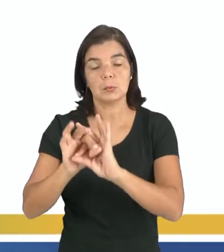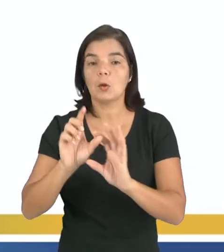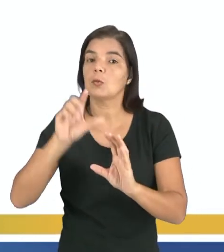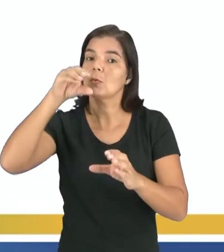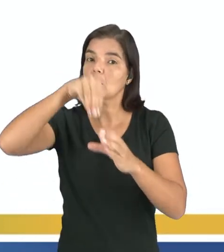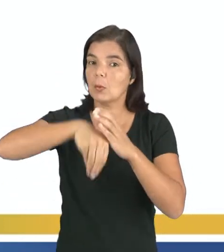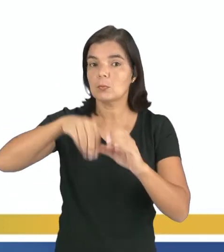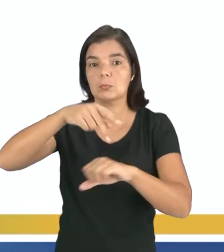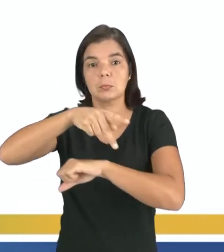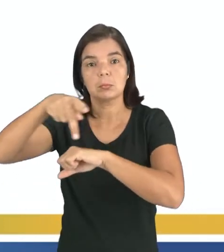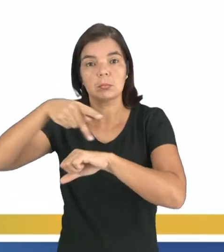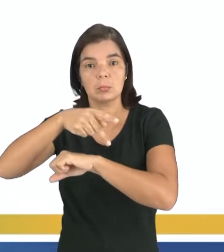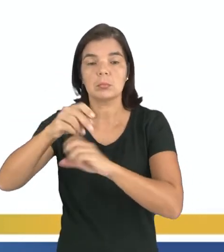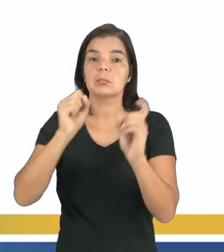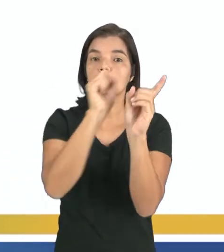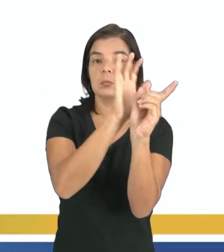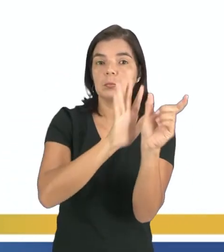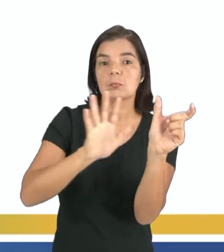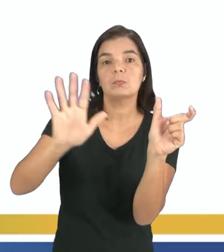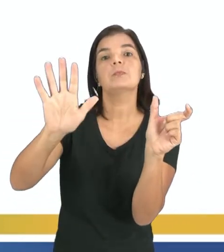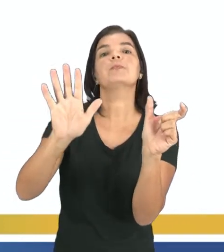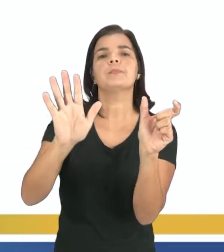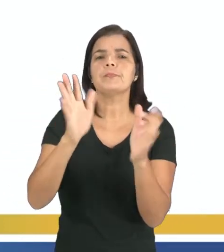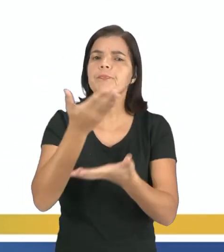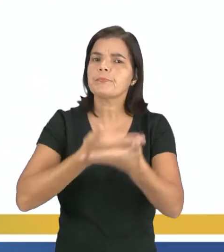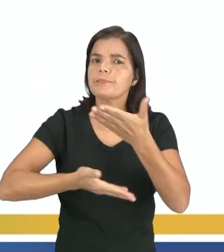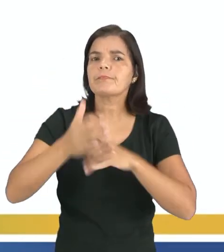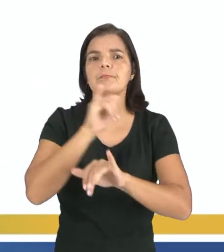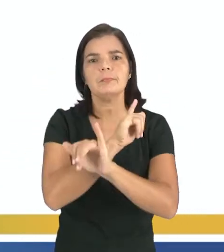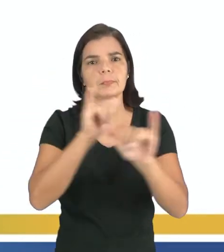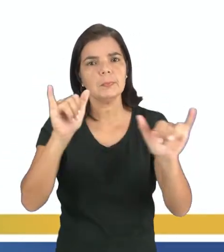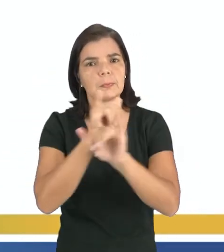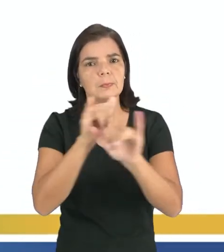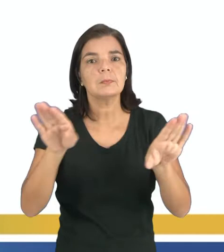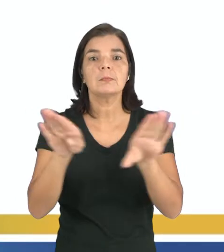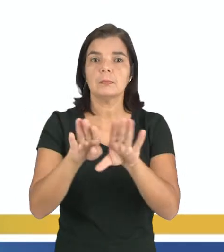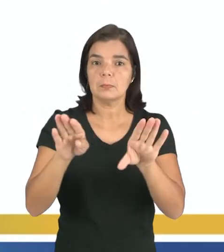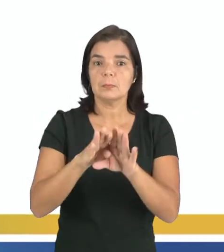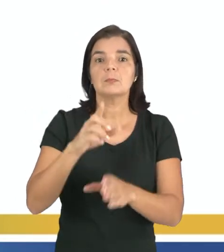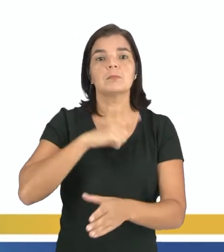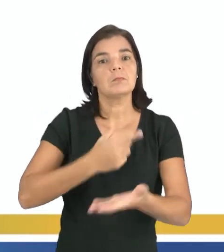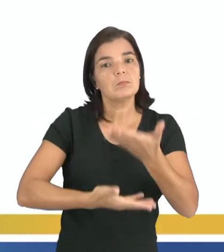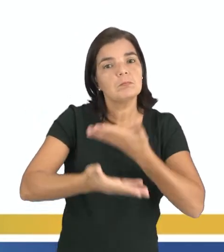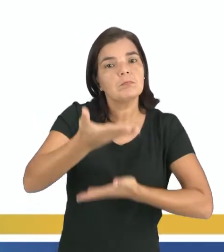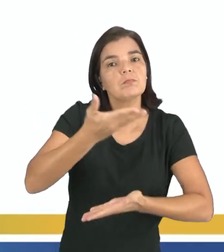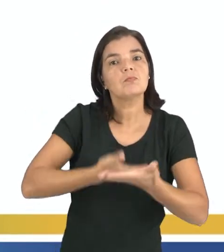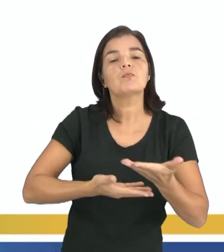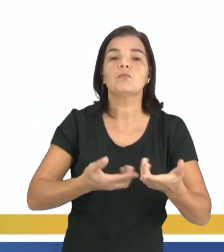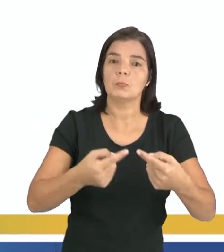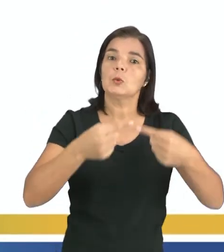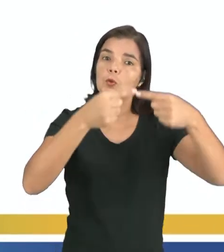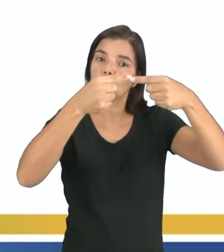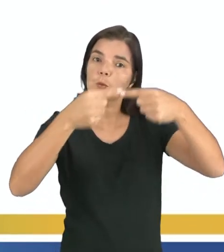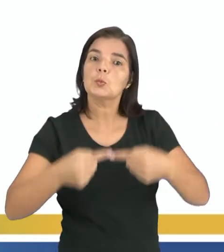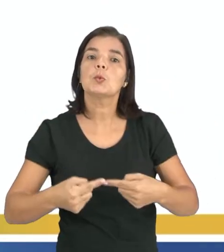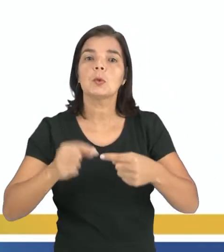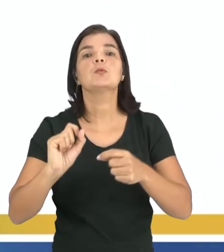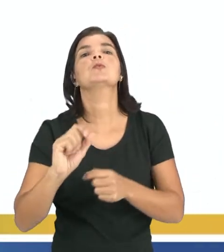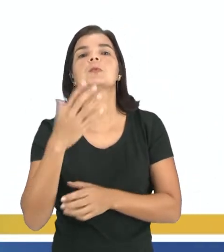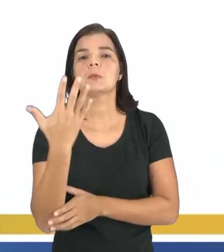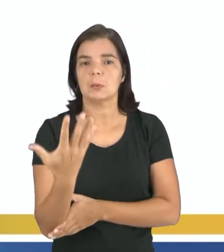país, certo? As charges, elas estão relacionadas às notícias, então elas vão ter uma relação de coerência com o que está